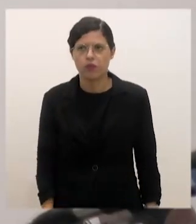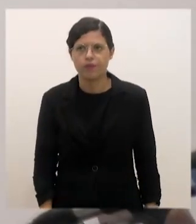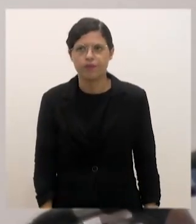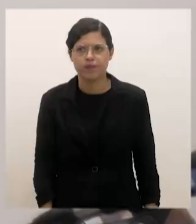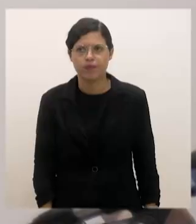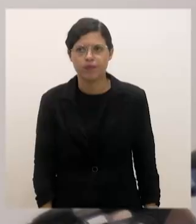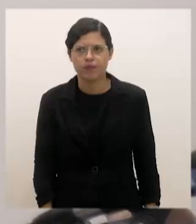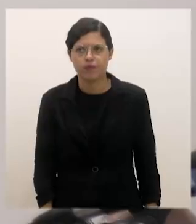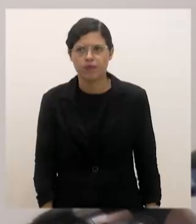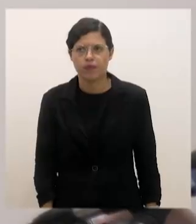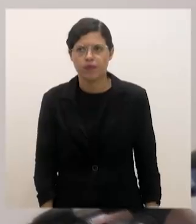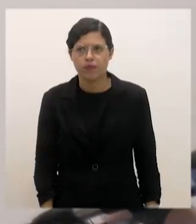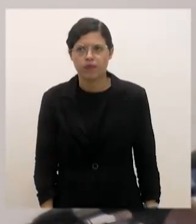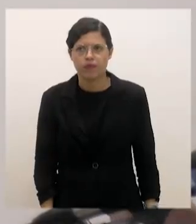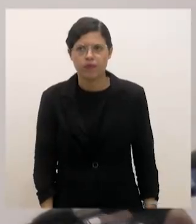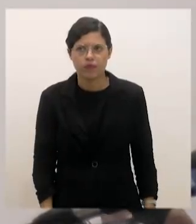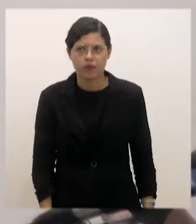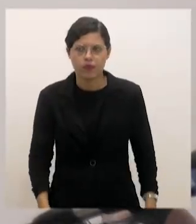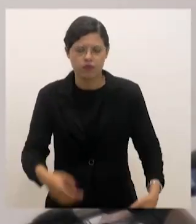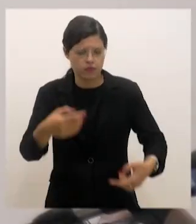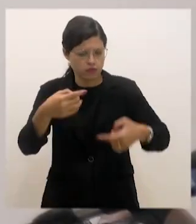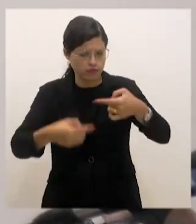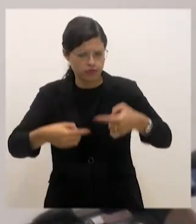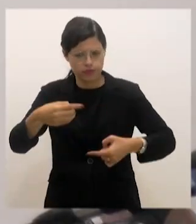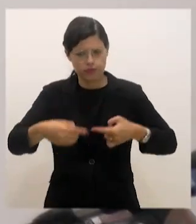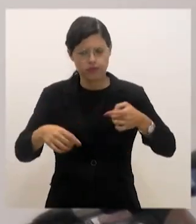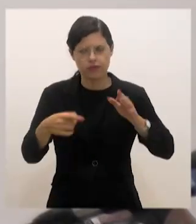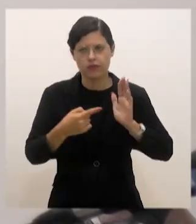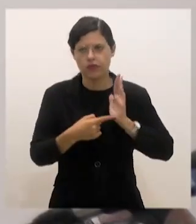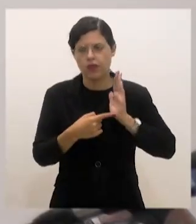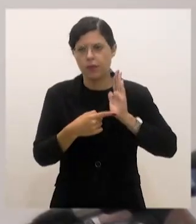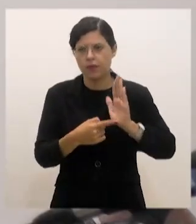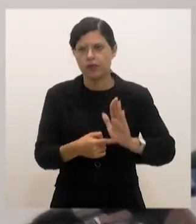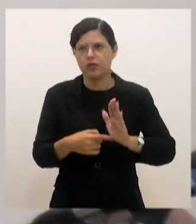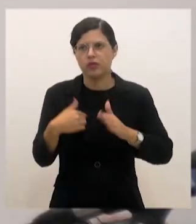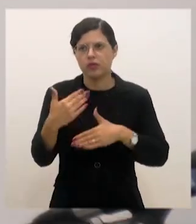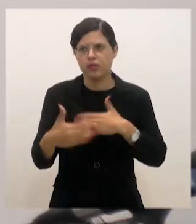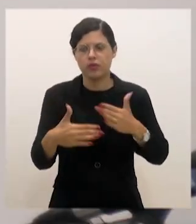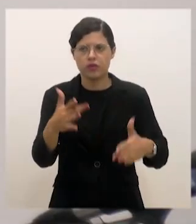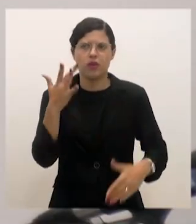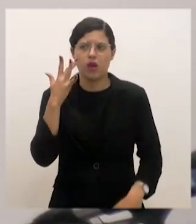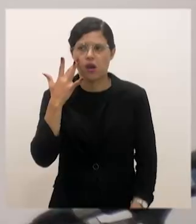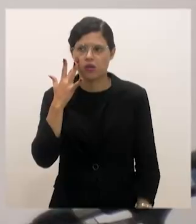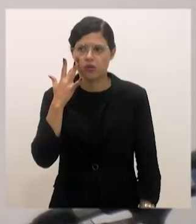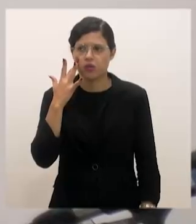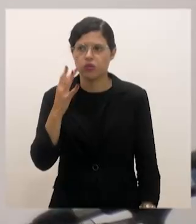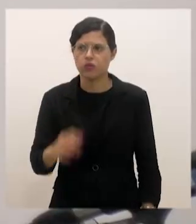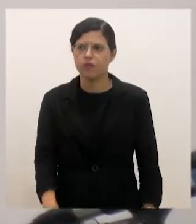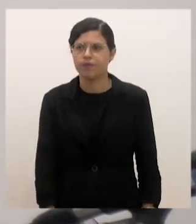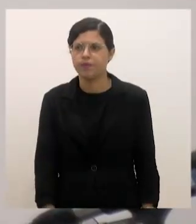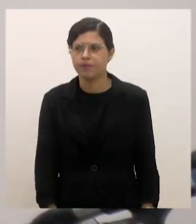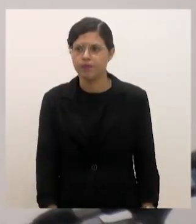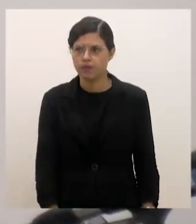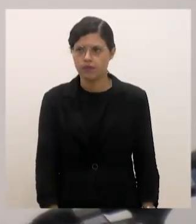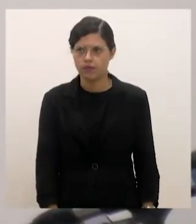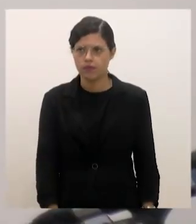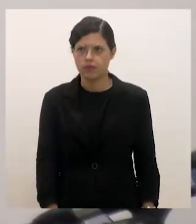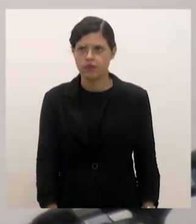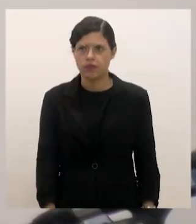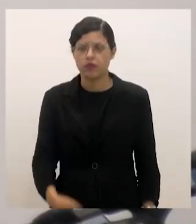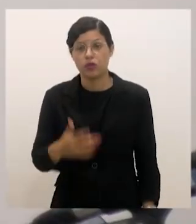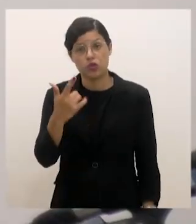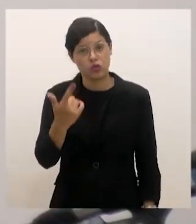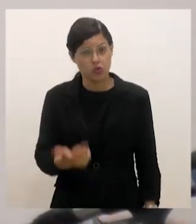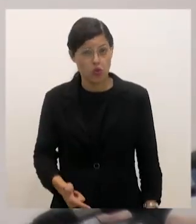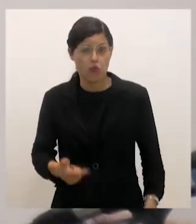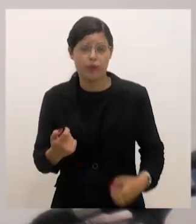com outro prefeito em questão, para a gente poder discutir e apresentar esse processo. Eu acho, de fato, que levantar novamente esse estudo